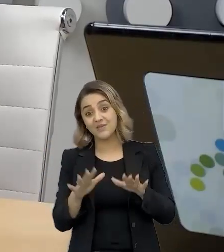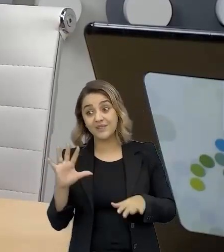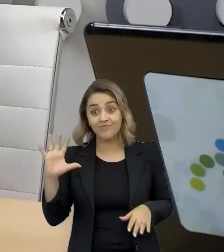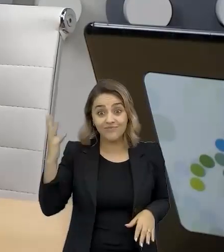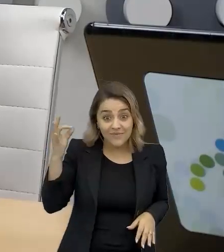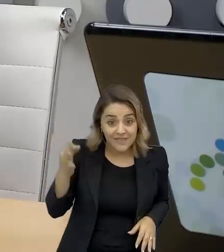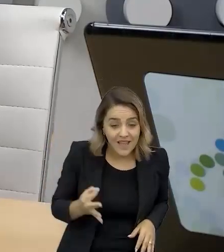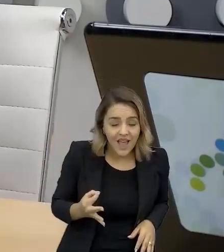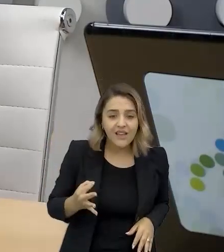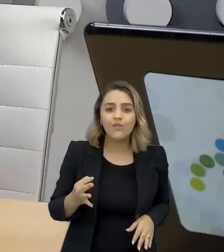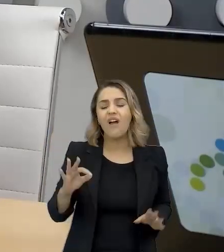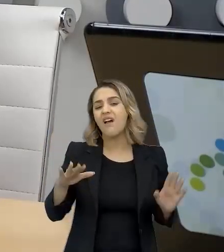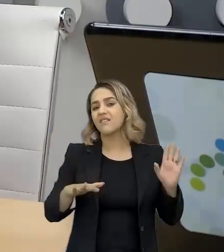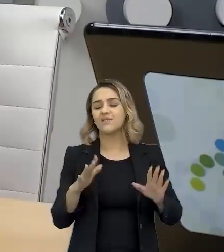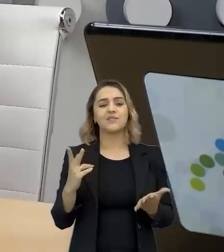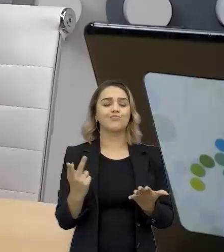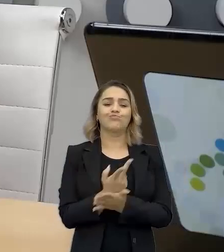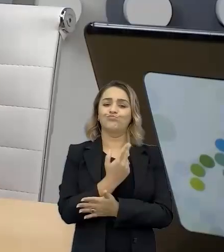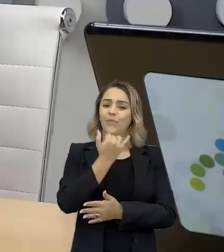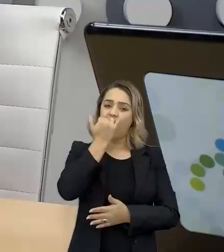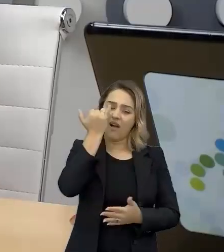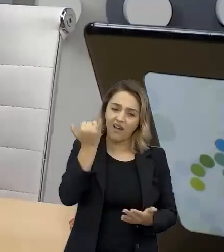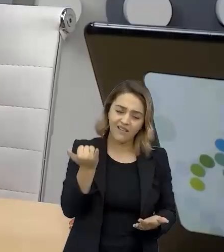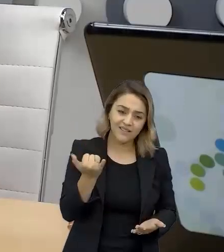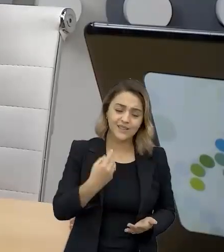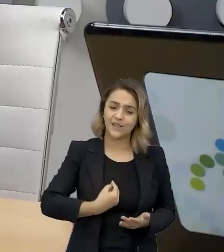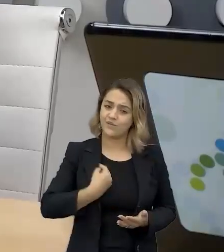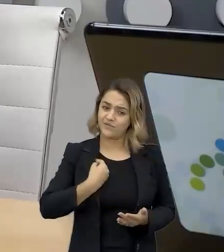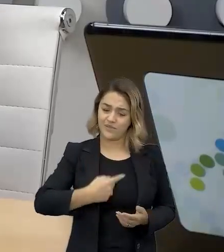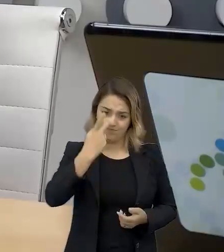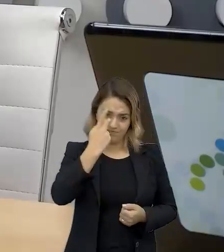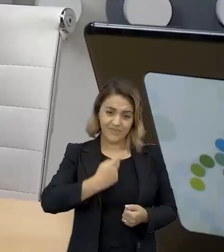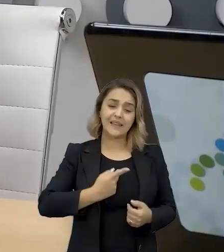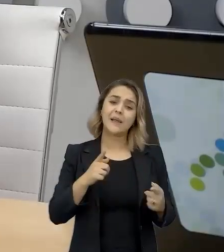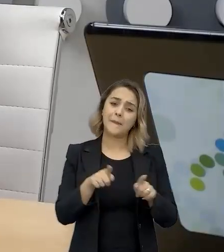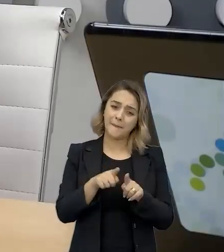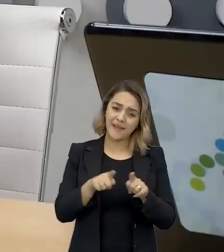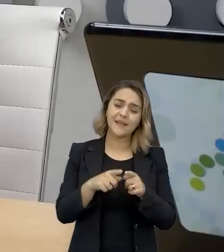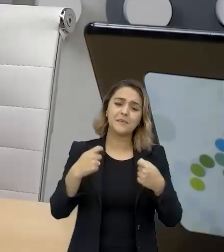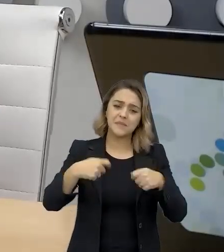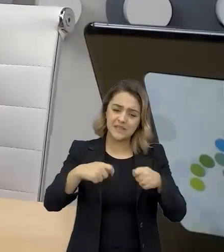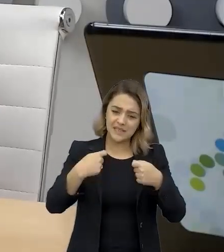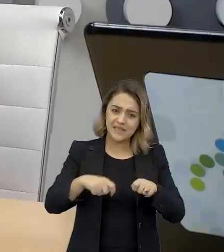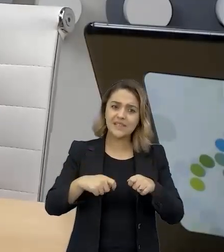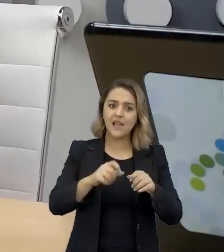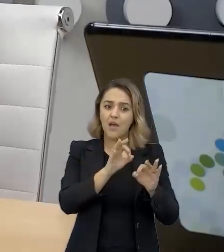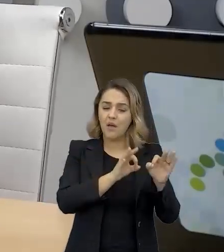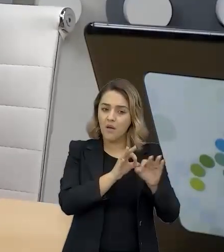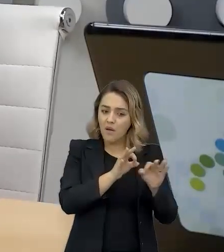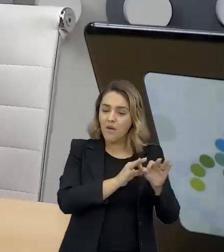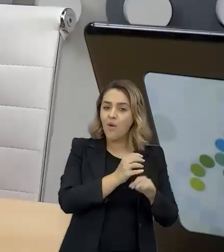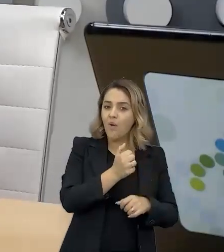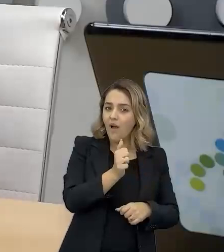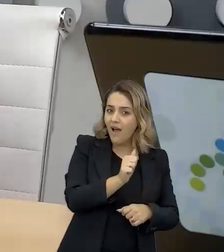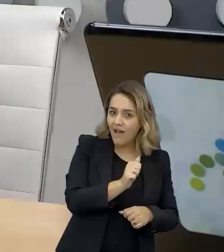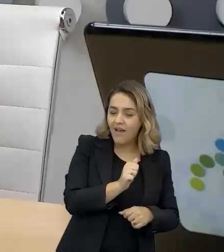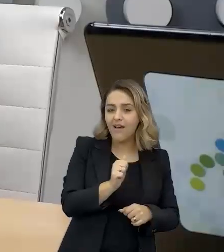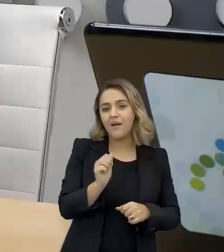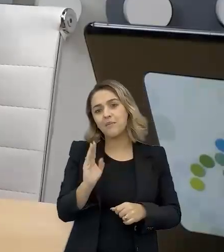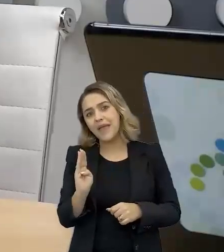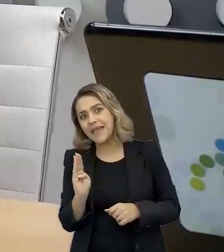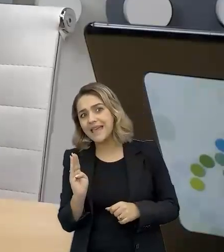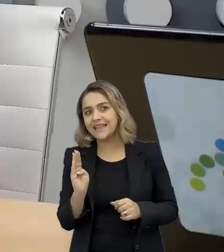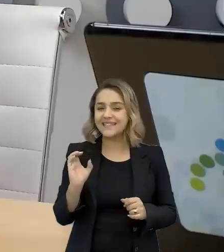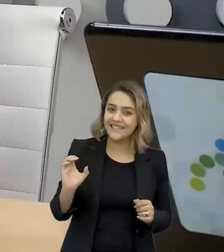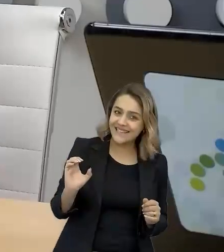não, né? Acontece. Na vida pessoal também, né? Então, sempre tem que estar ali um plano B, às vezes até um C,